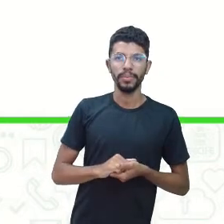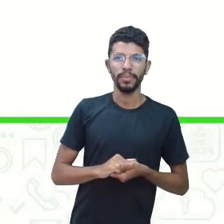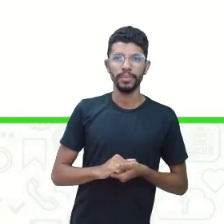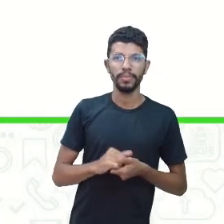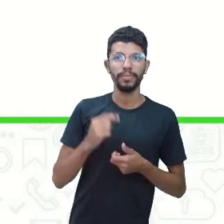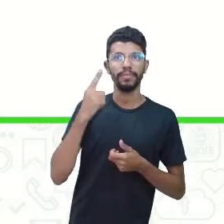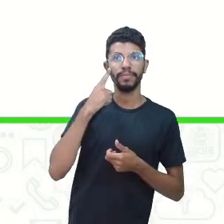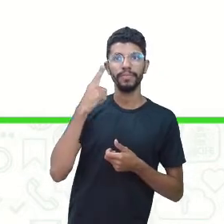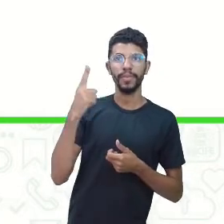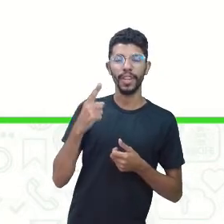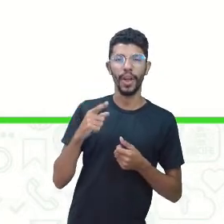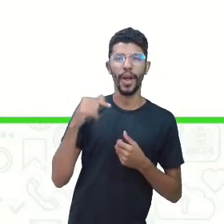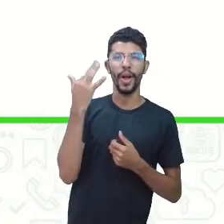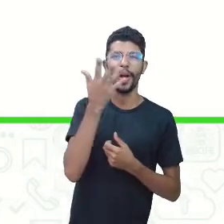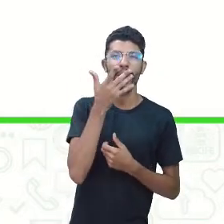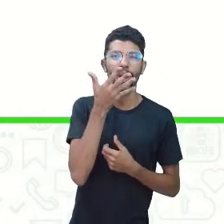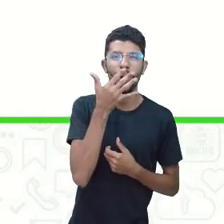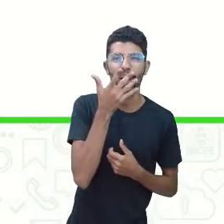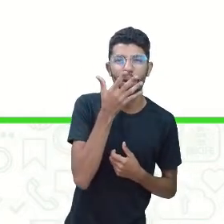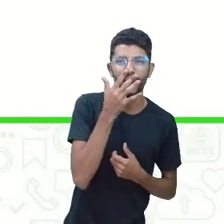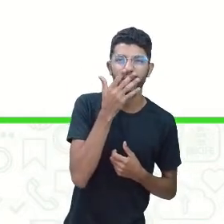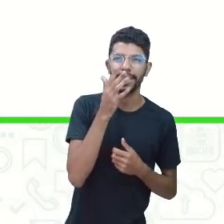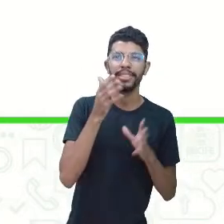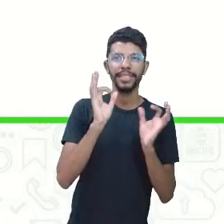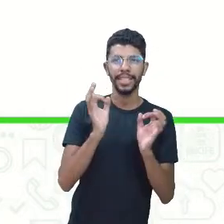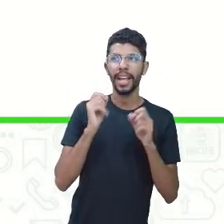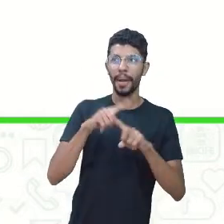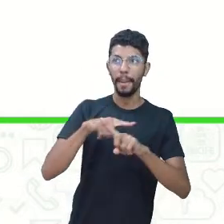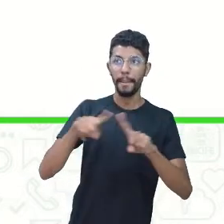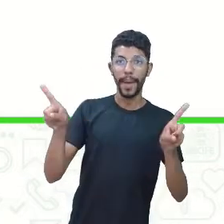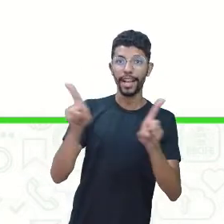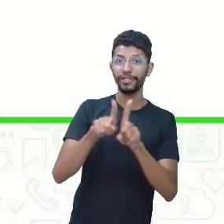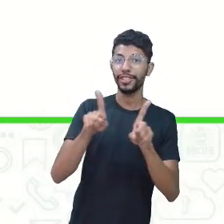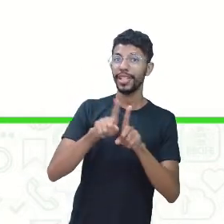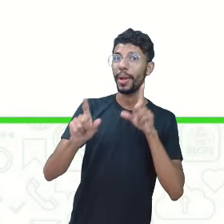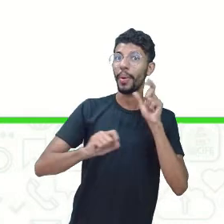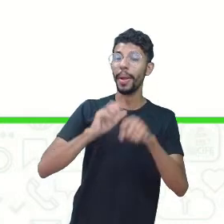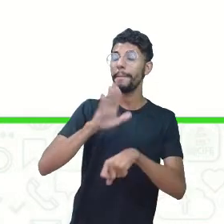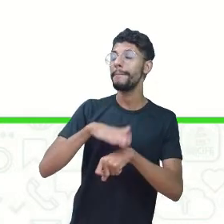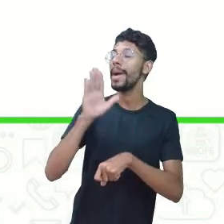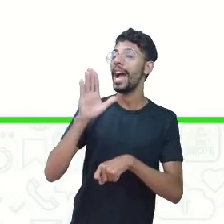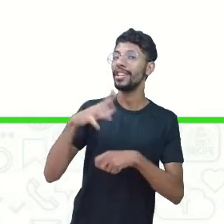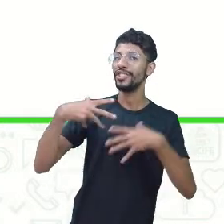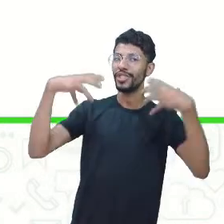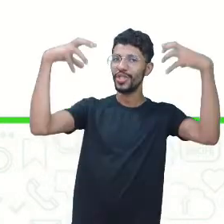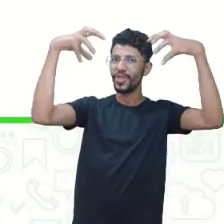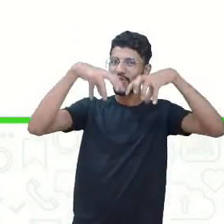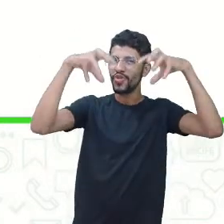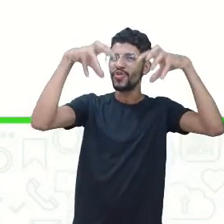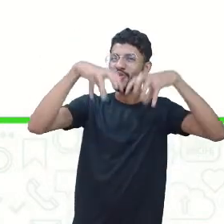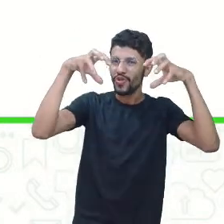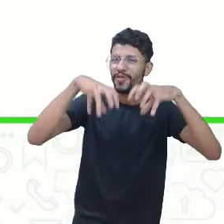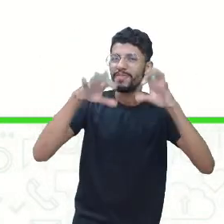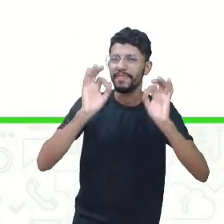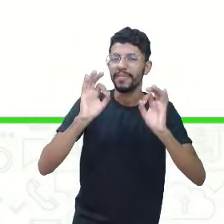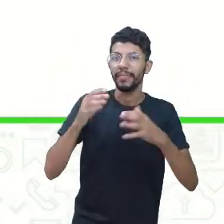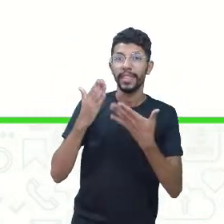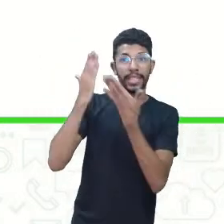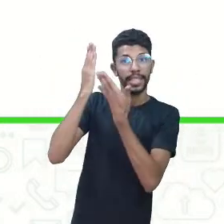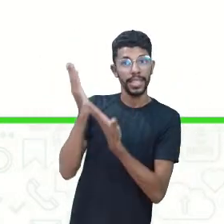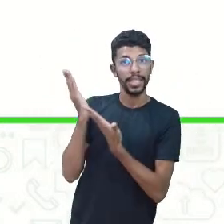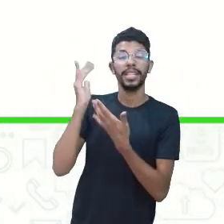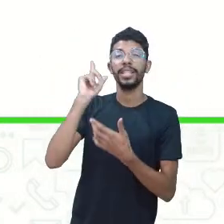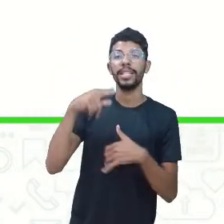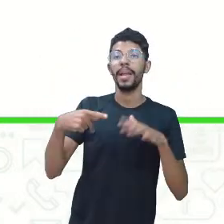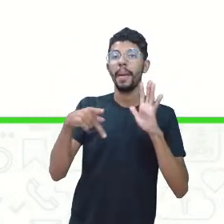Um belo de um colorido, mas nós temos também o quê? Uma chuva, não é? Isso aí faz parte